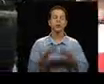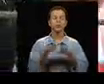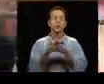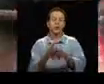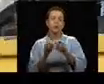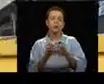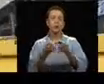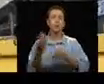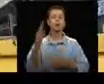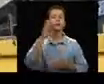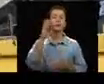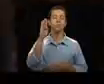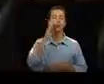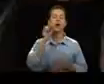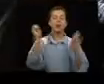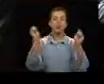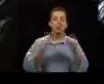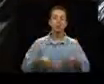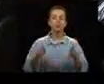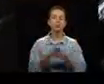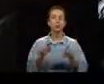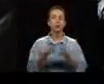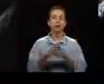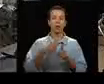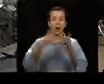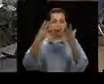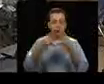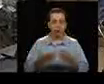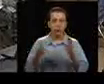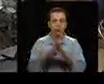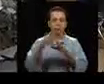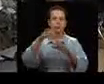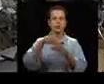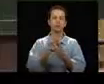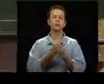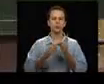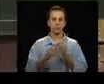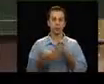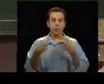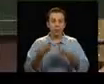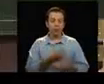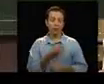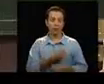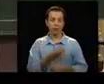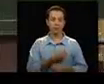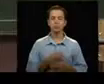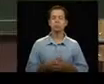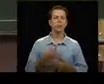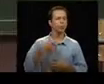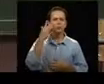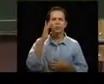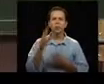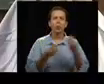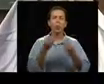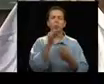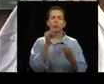fazem. E está instrumentalizando principalmente para que eles possam ser aceitos e inseridos dentro da sociedade que a